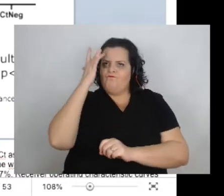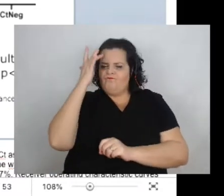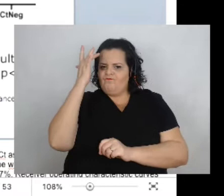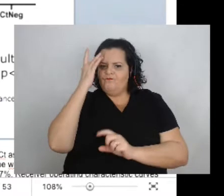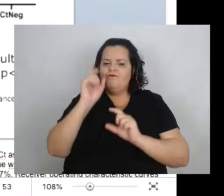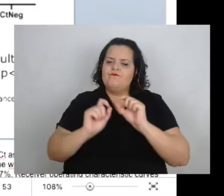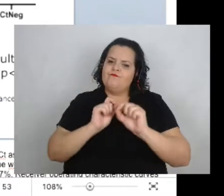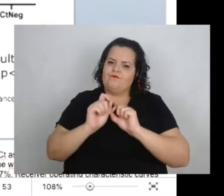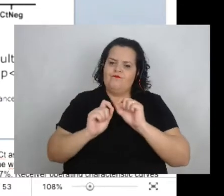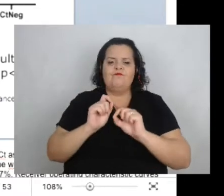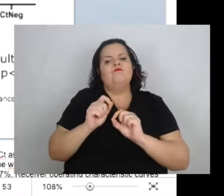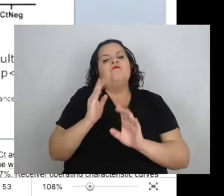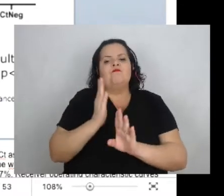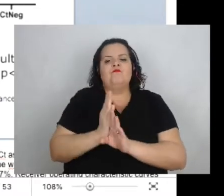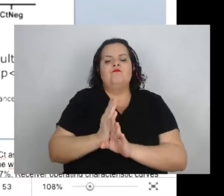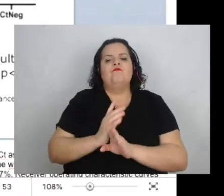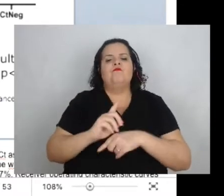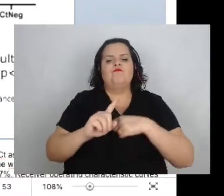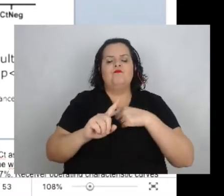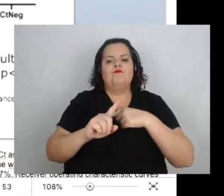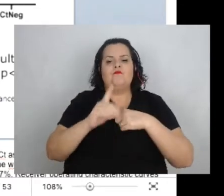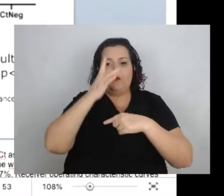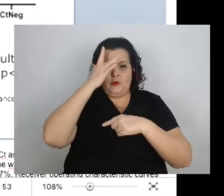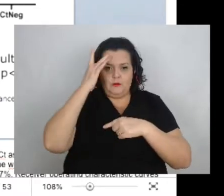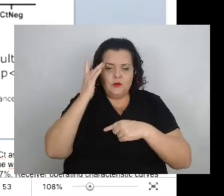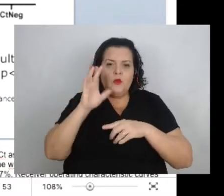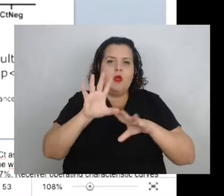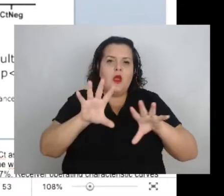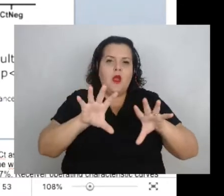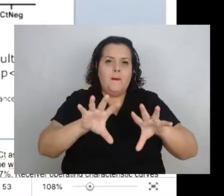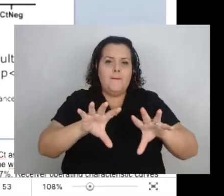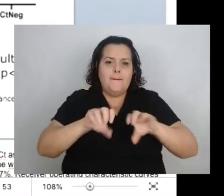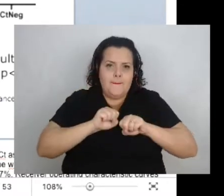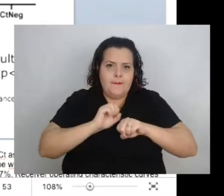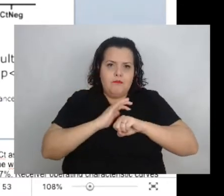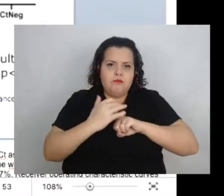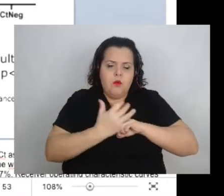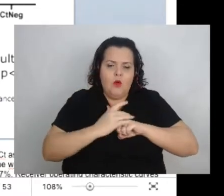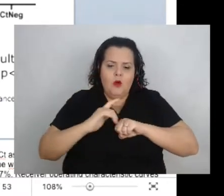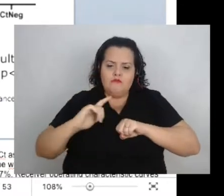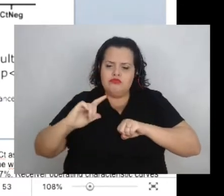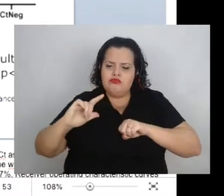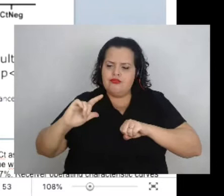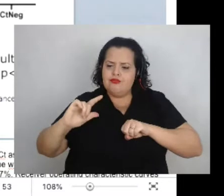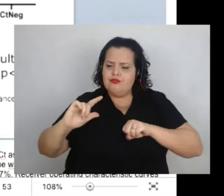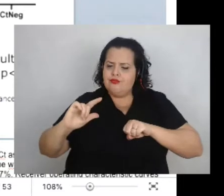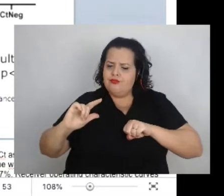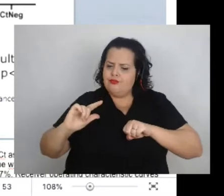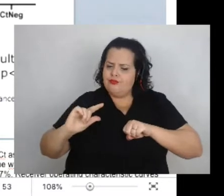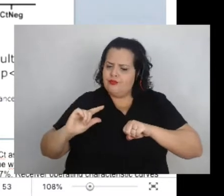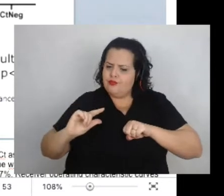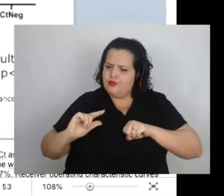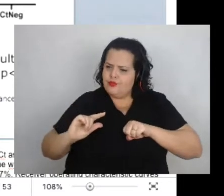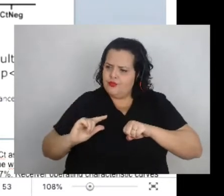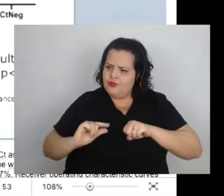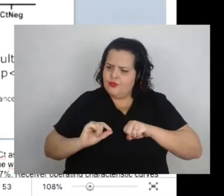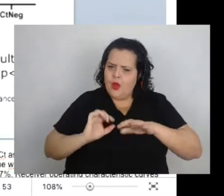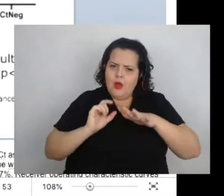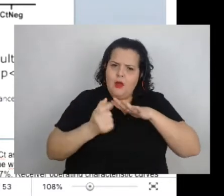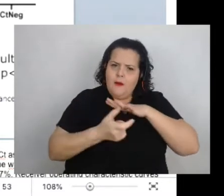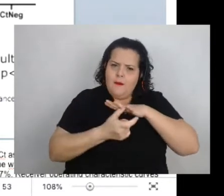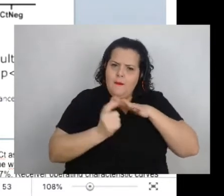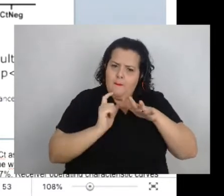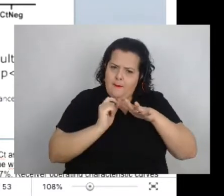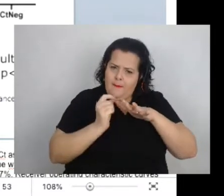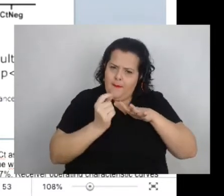liberados de acordo com a carga viral, se essa carga viral tivesse, nesse estudo, menor do que 5 logs